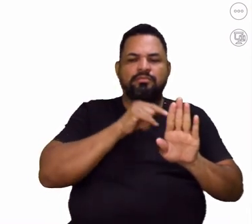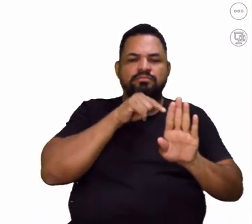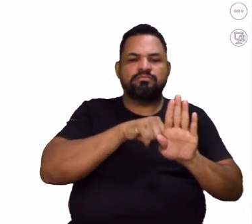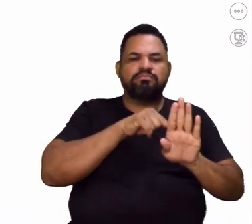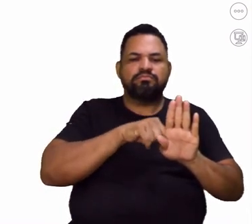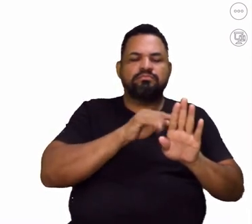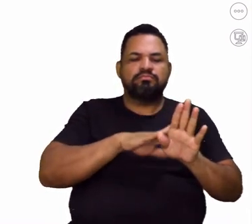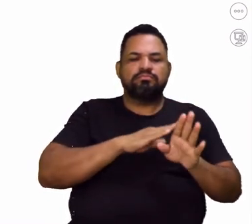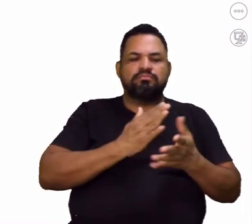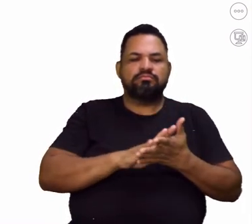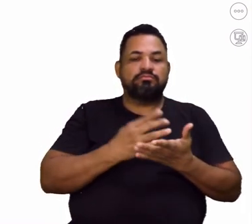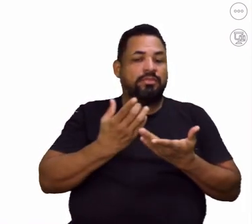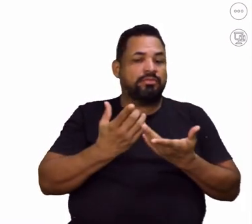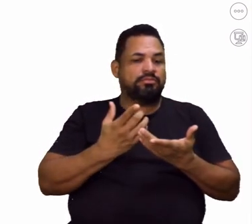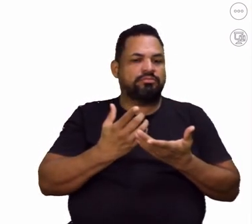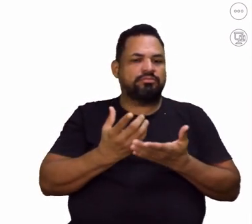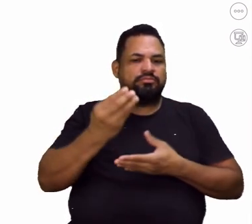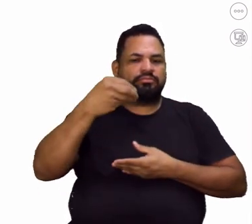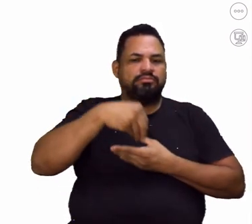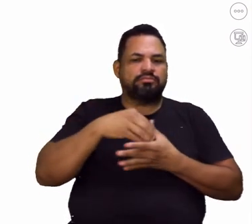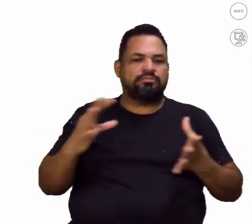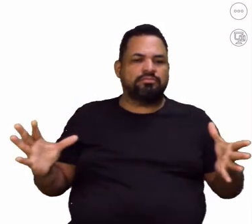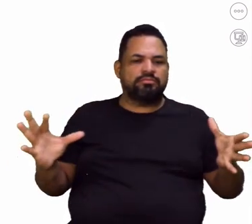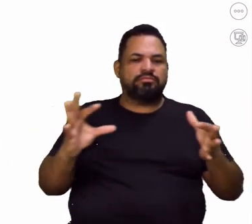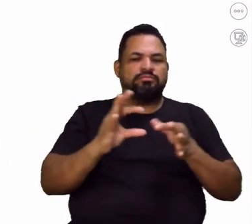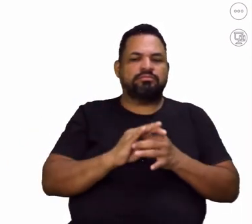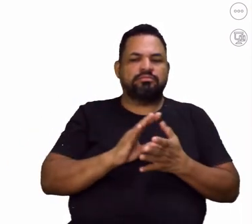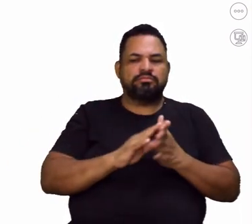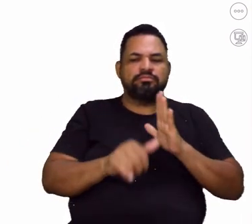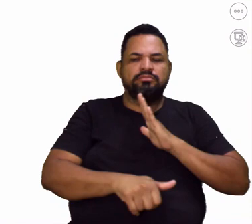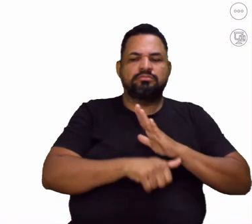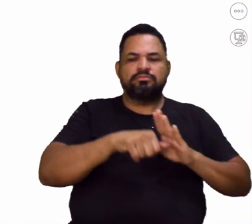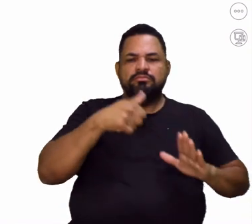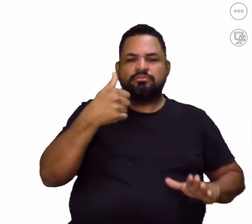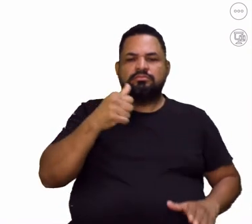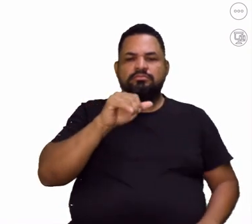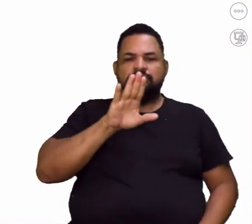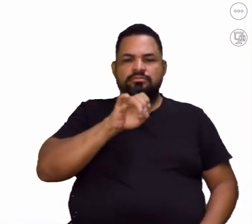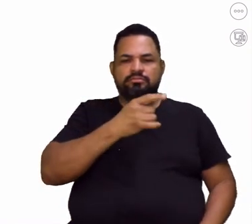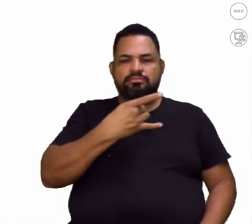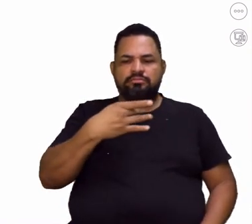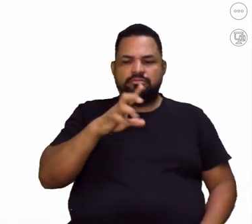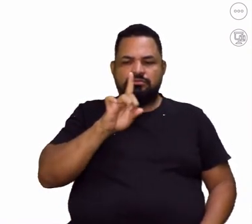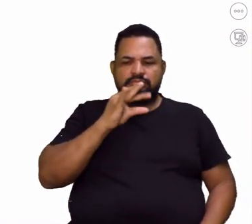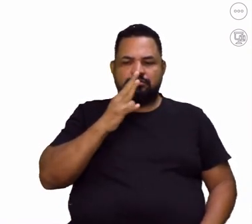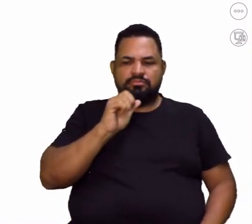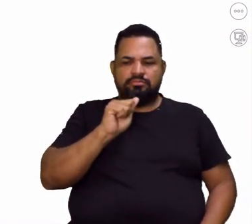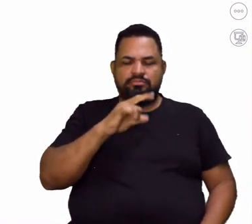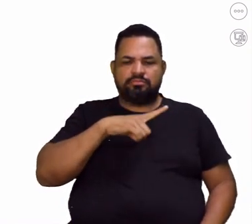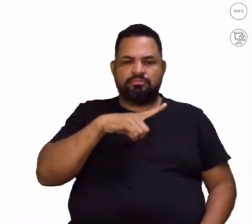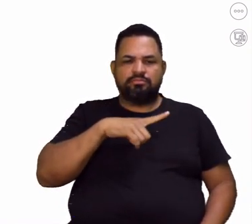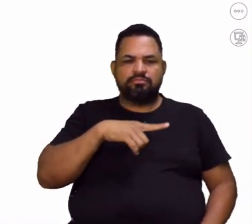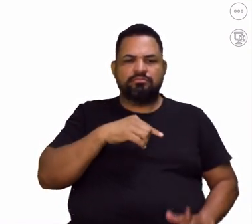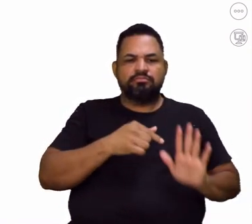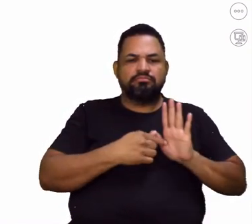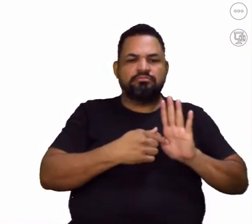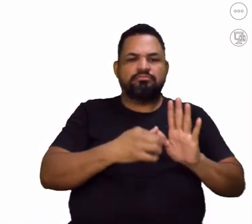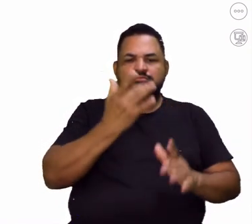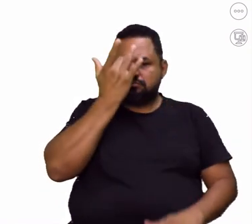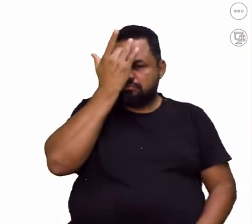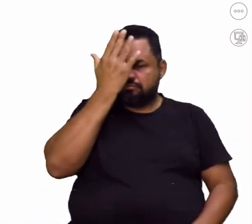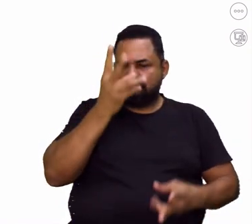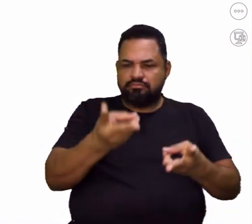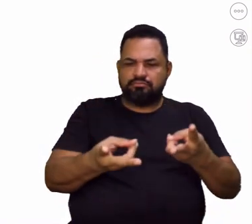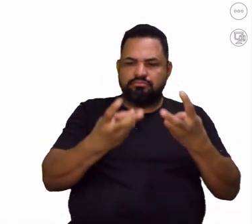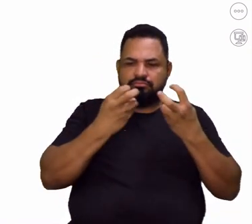não aparece, nós vamos ver no contexto, tá? Então, a primeira, a explícita. Primeiro, ela é clara, é fácil de